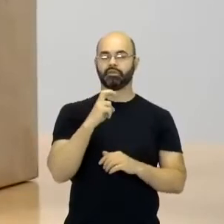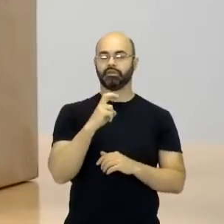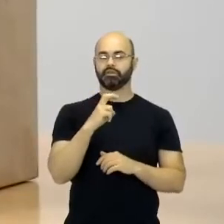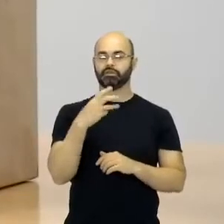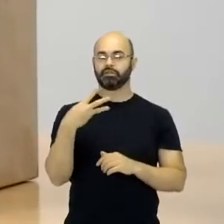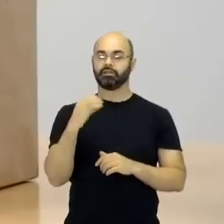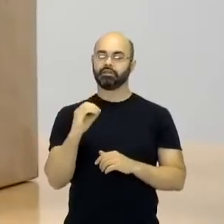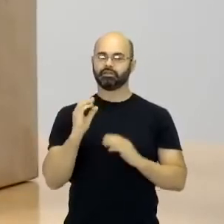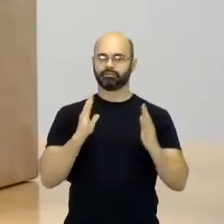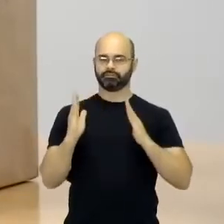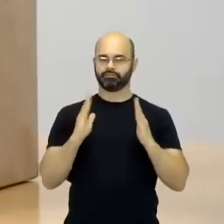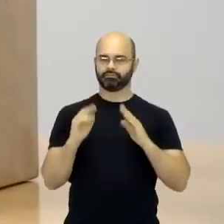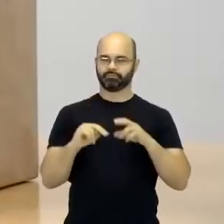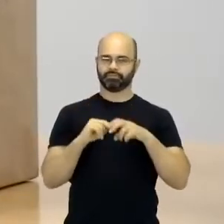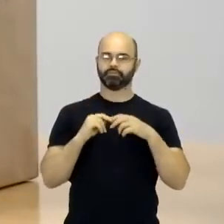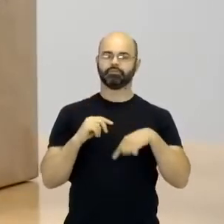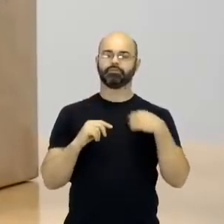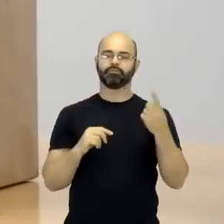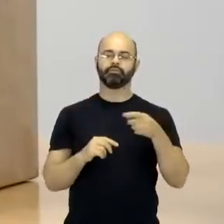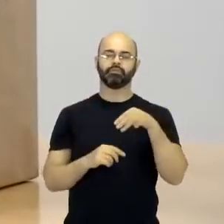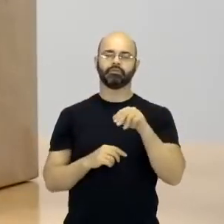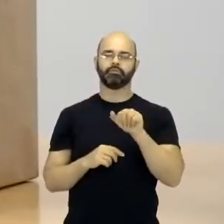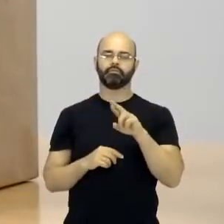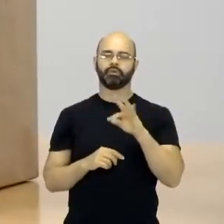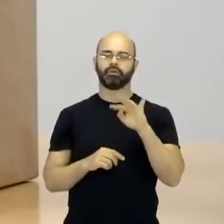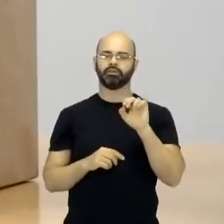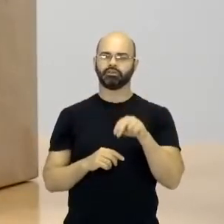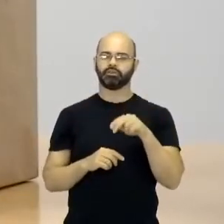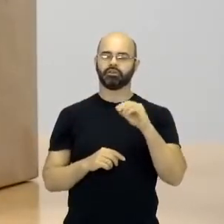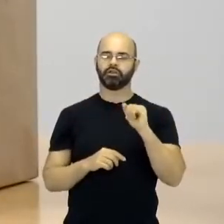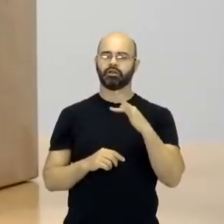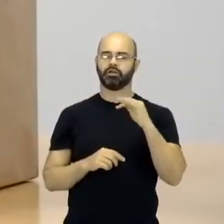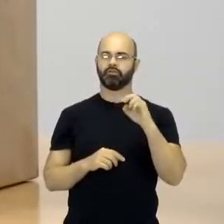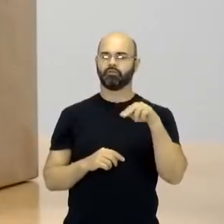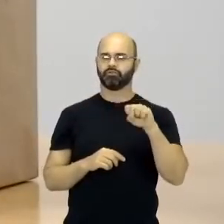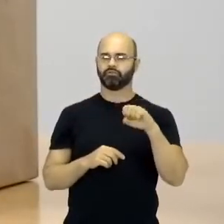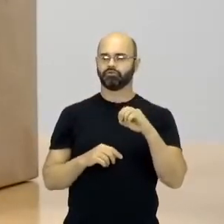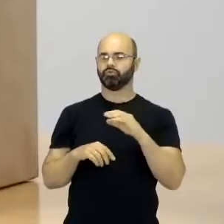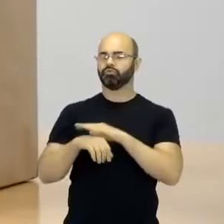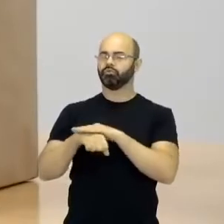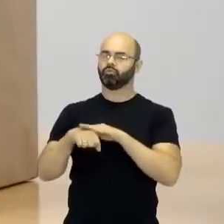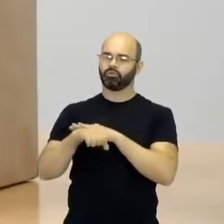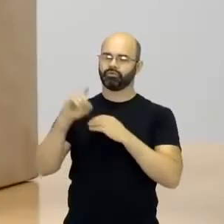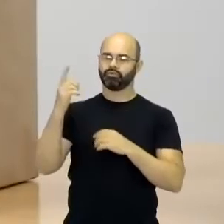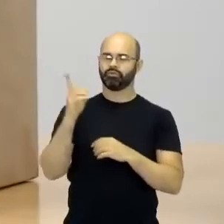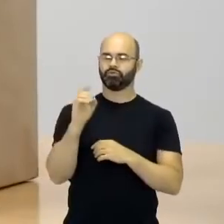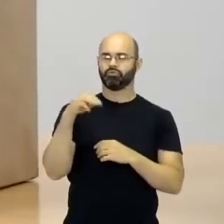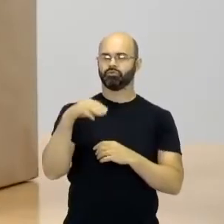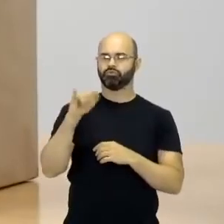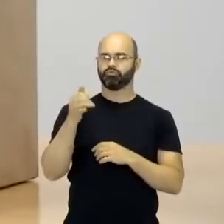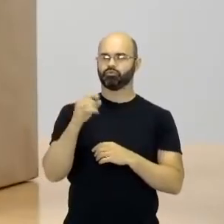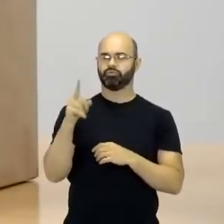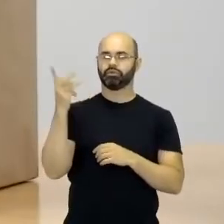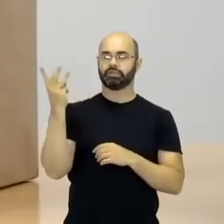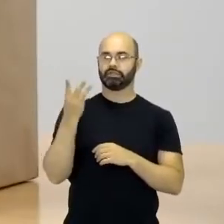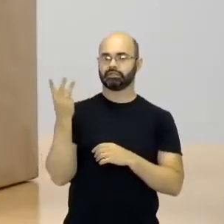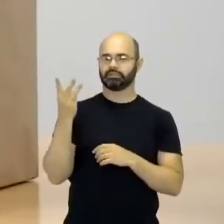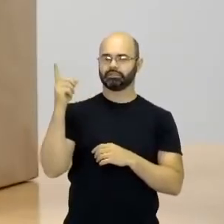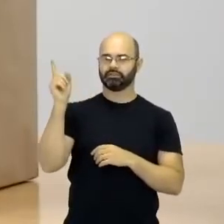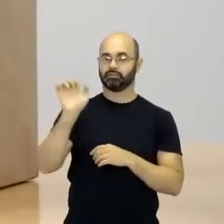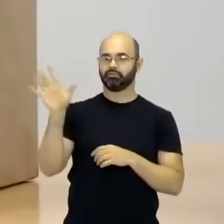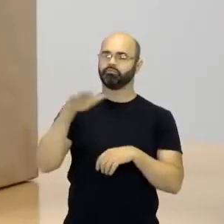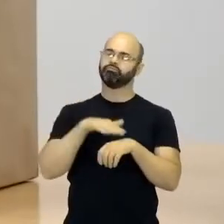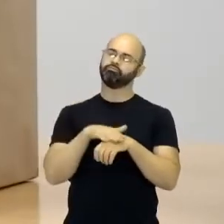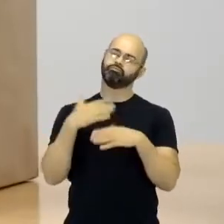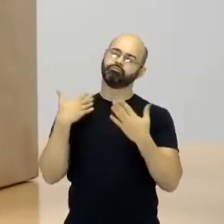certo? Aí Martim Afonso, conversando com Dom João III lá na Europa, ele diz assim, olha, Martim